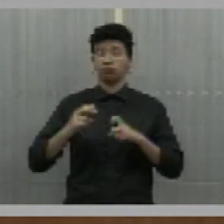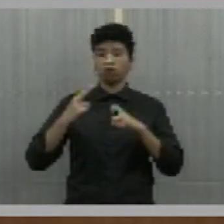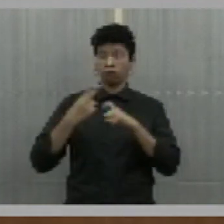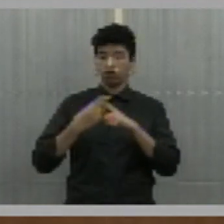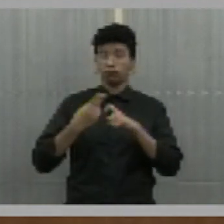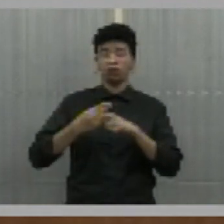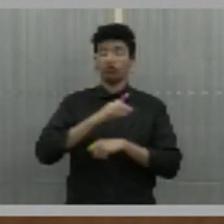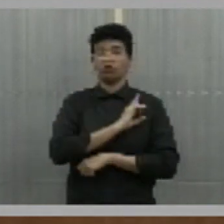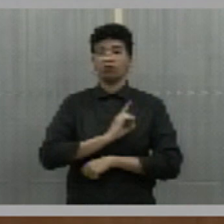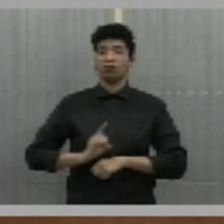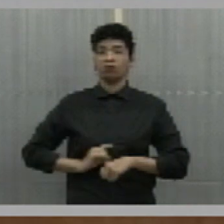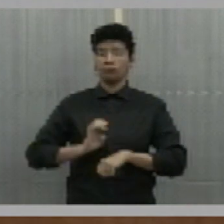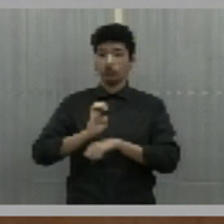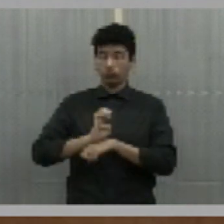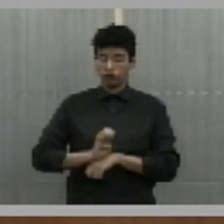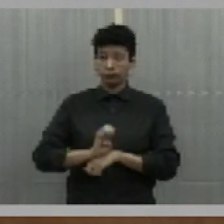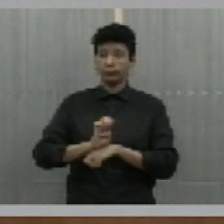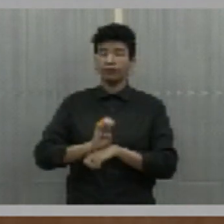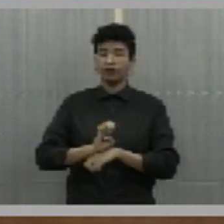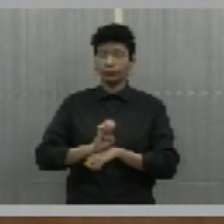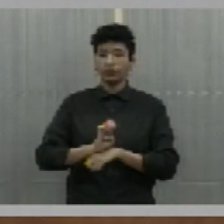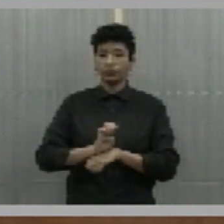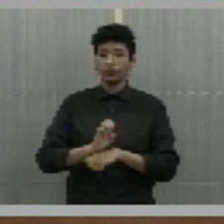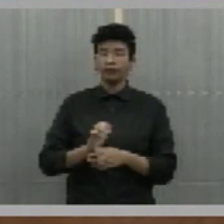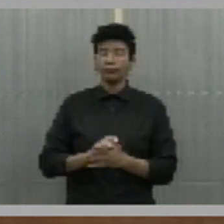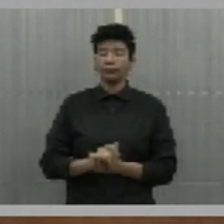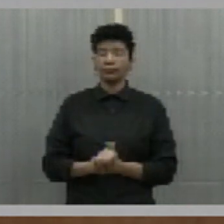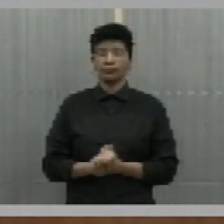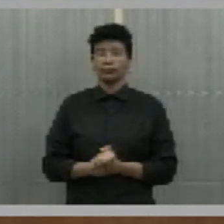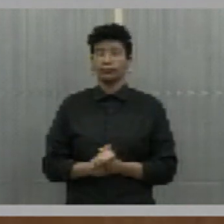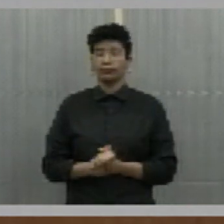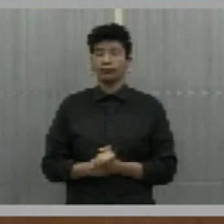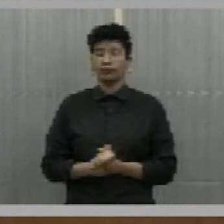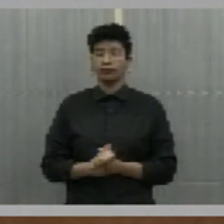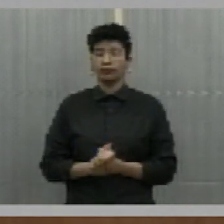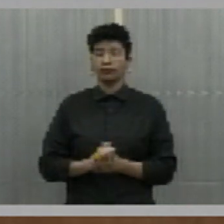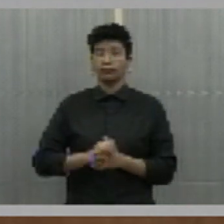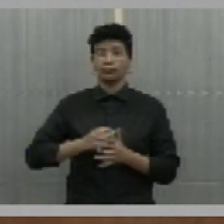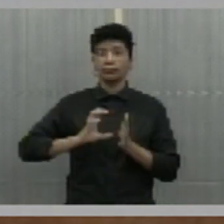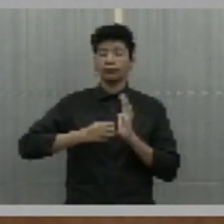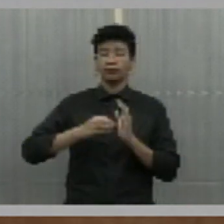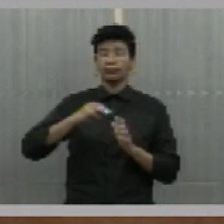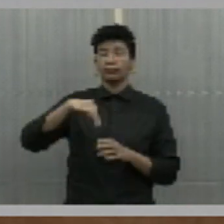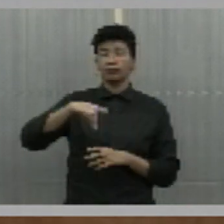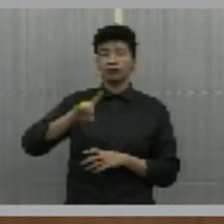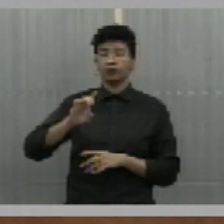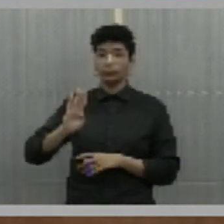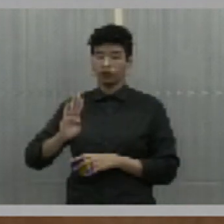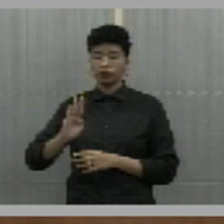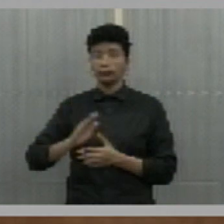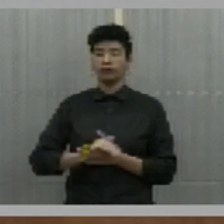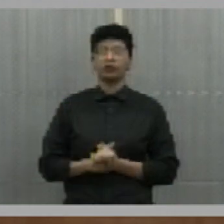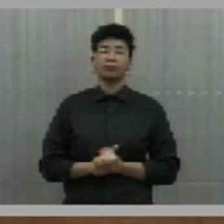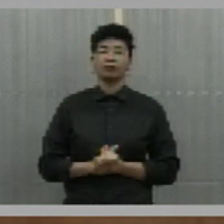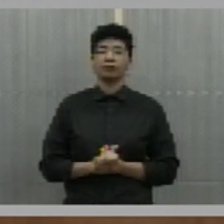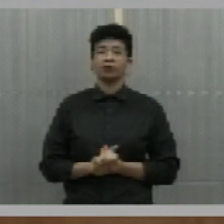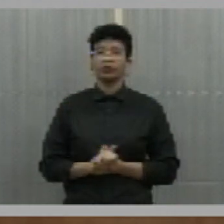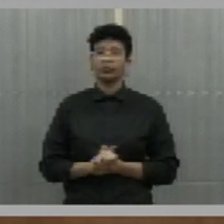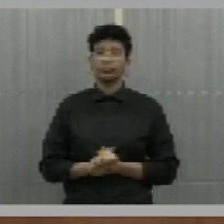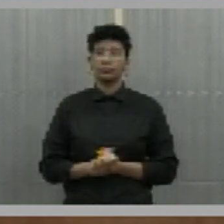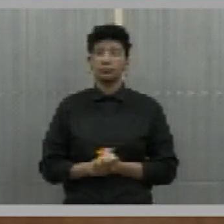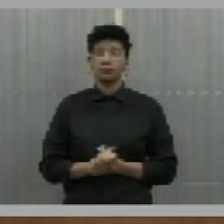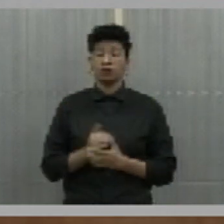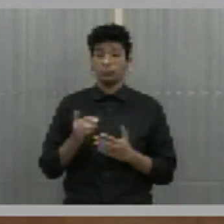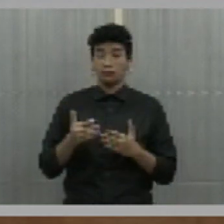deputado estadual com assento nesta Casa Legislativa pelo Movimento Democrático Brasileiro, MDB, vem perante